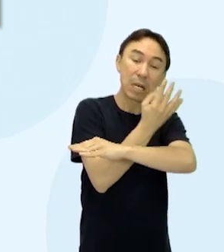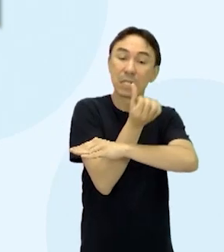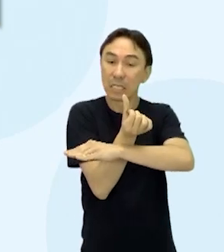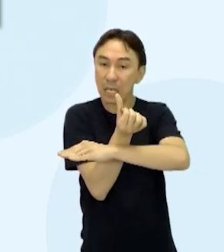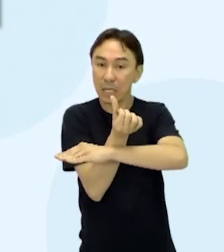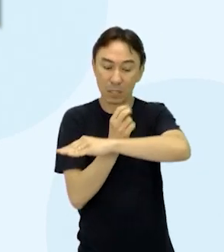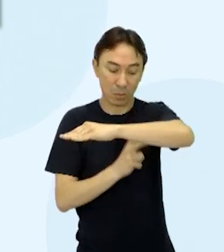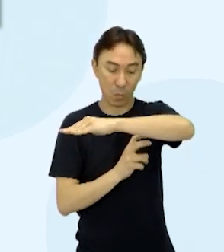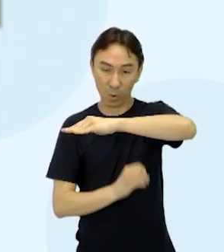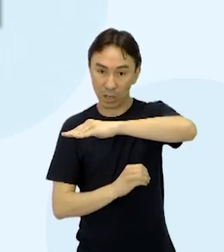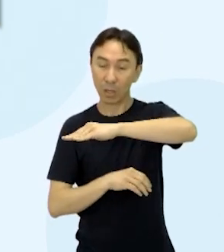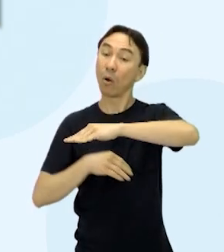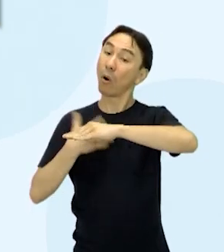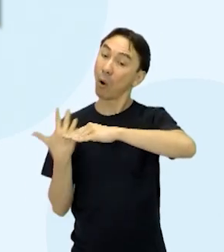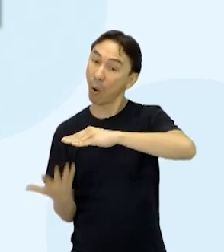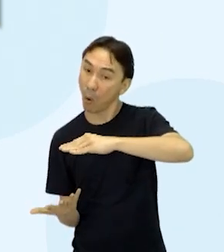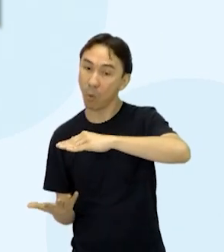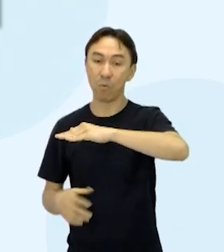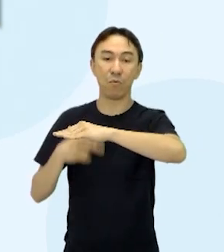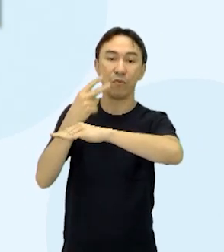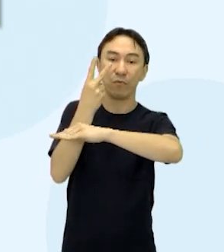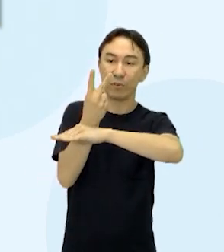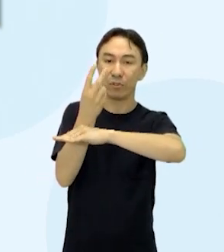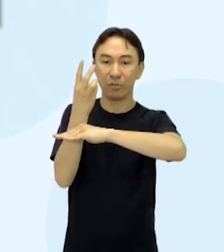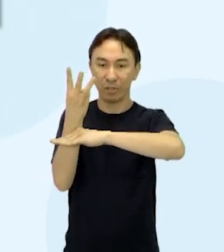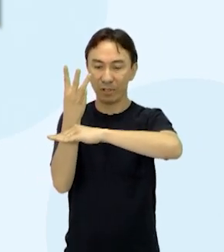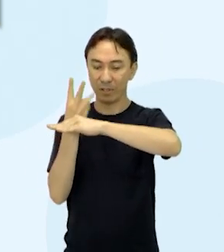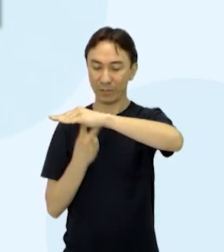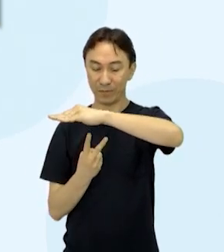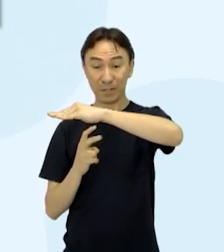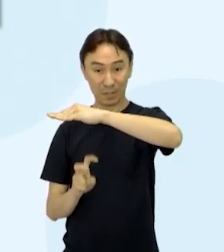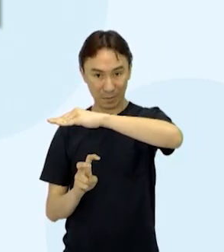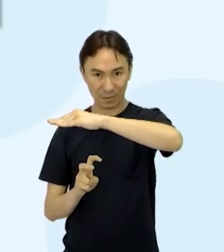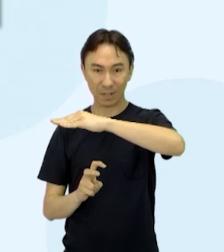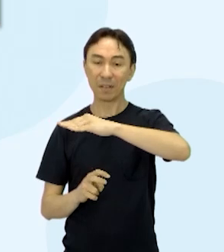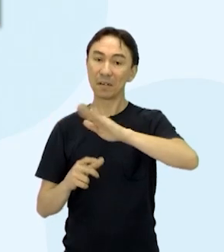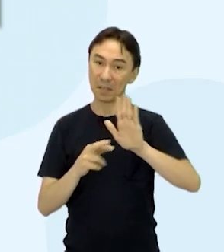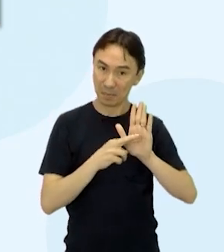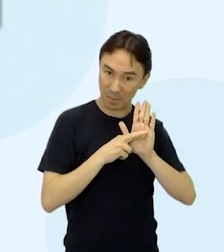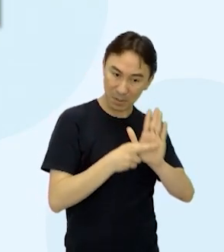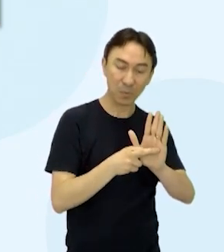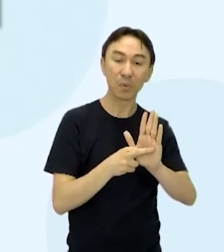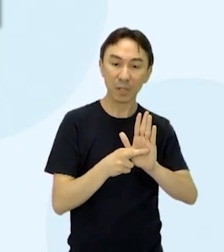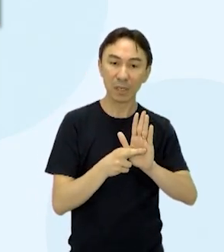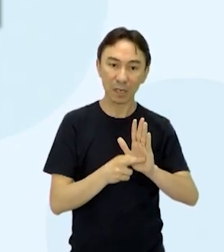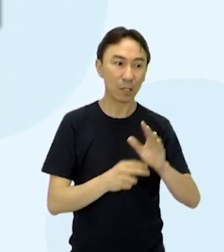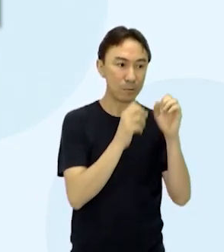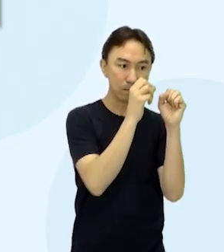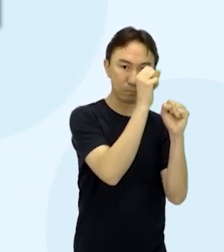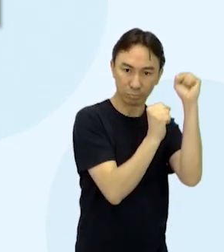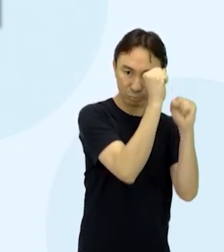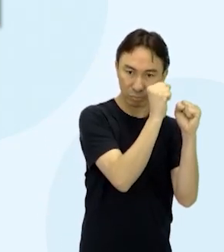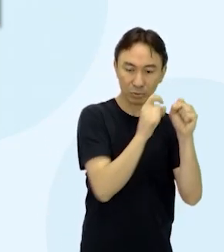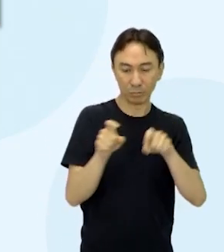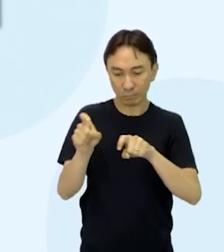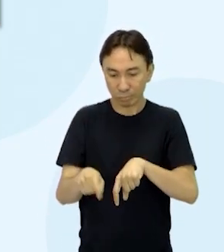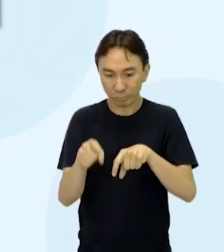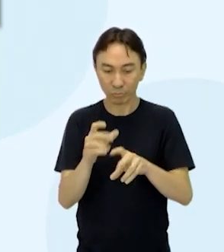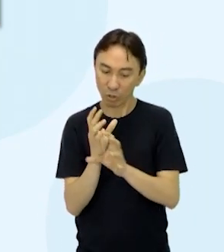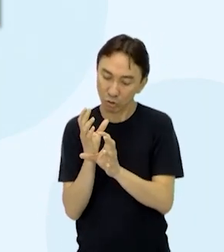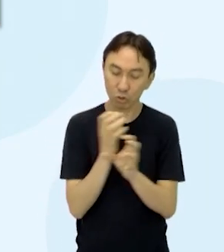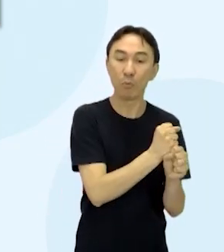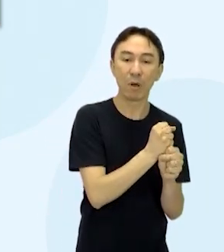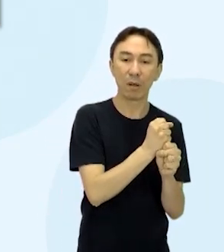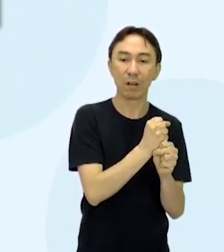ele representa, né, a soma do setor industrial com o setor agrícola, tá bom? O restante, né, Vivi, vai